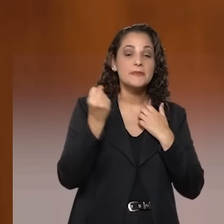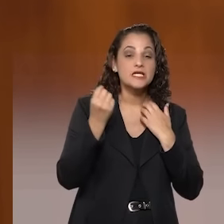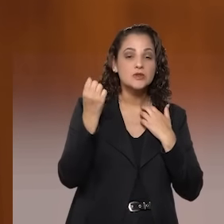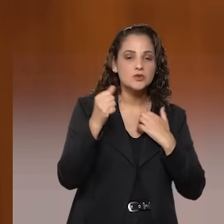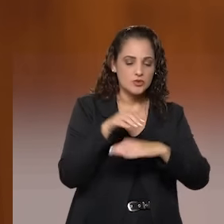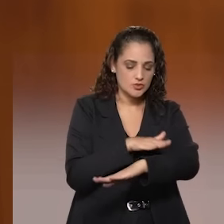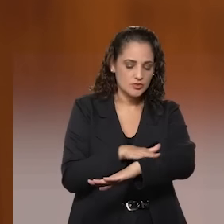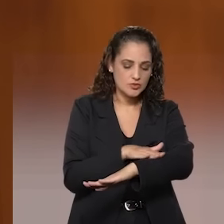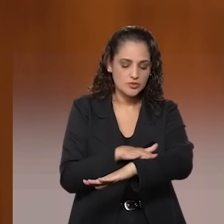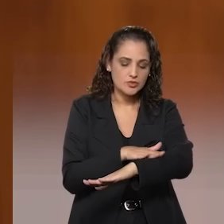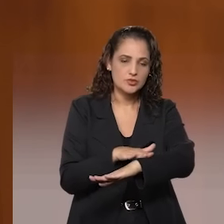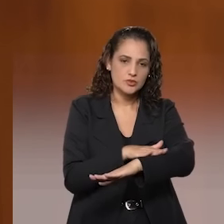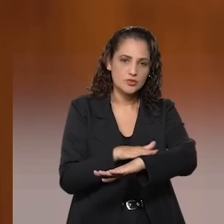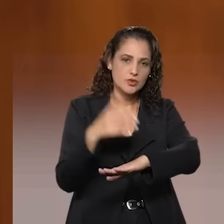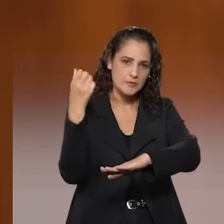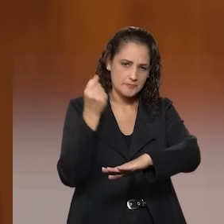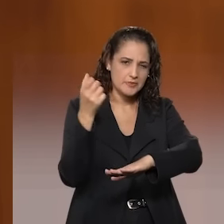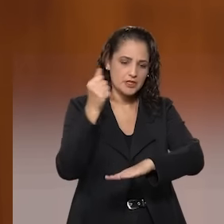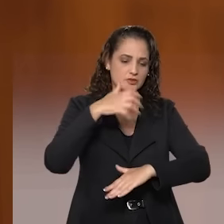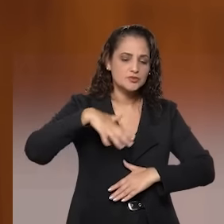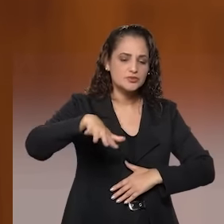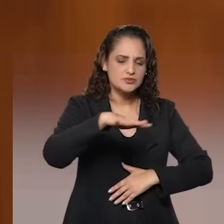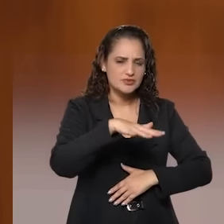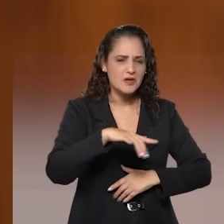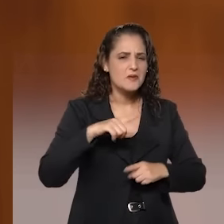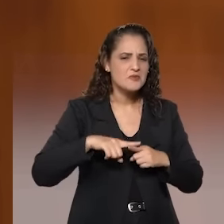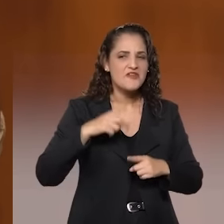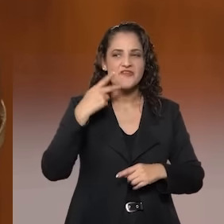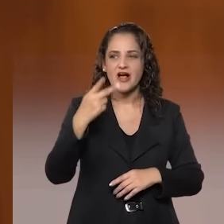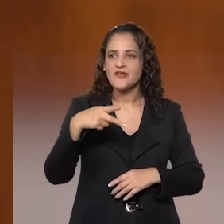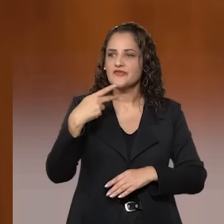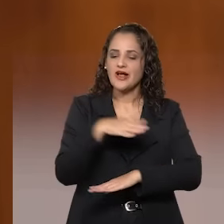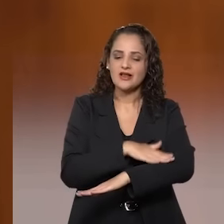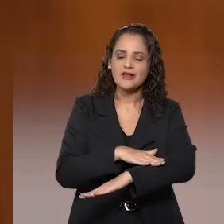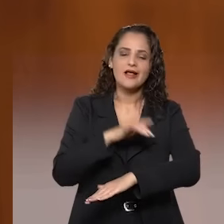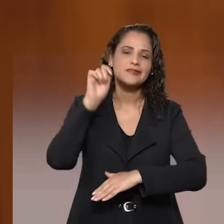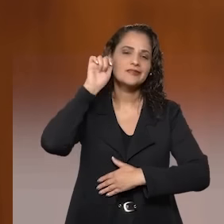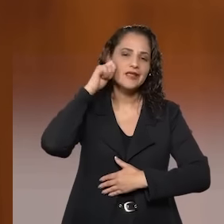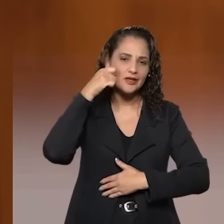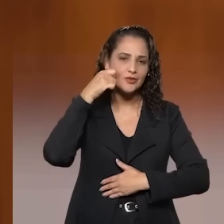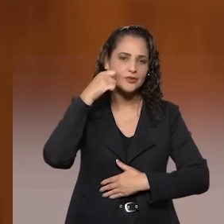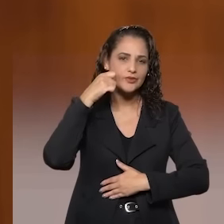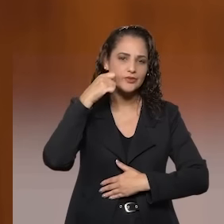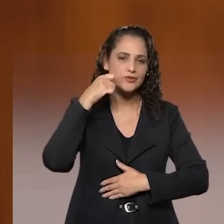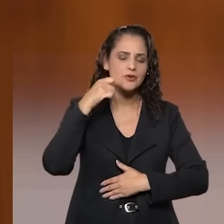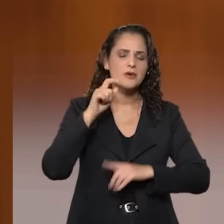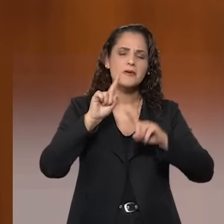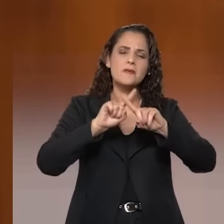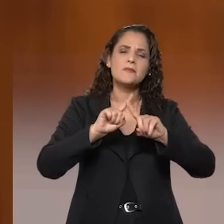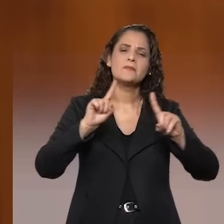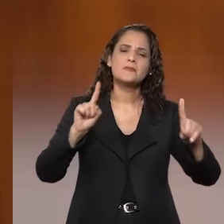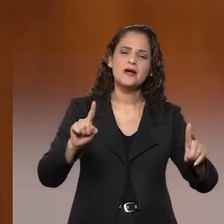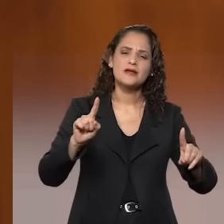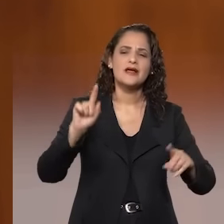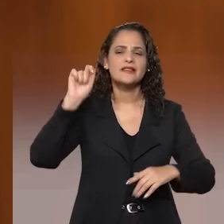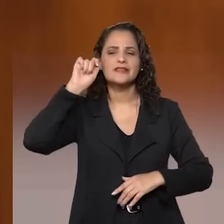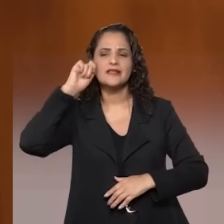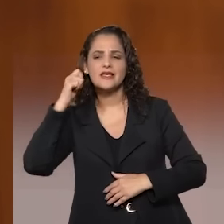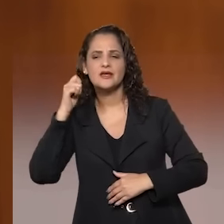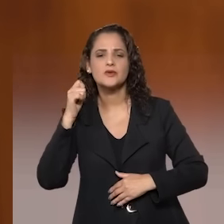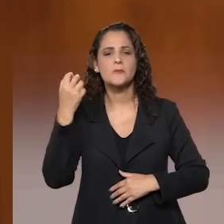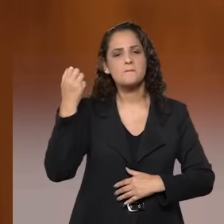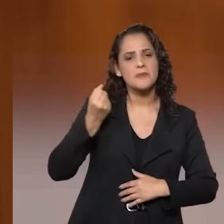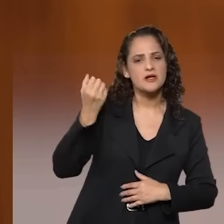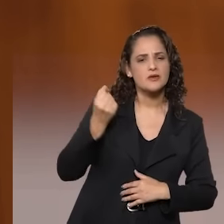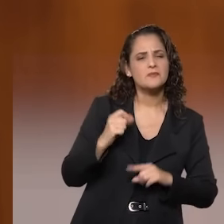Negritude eu acho que esse tema ele está aí aos olhos de toda a população né dos negros e não negros mas